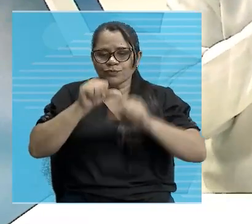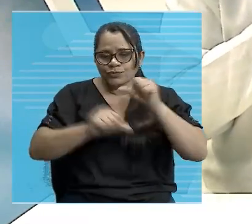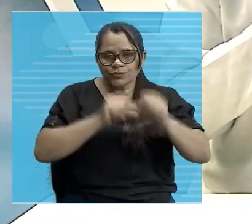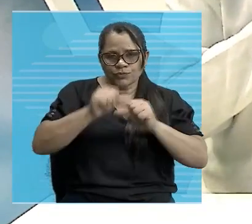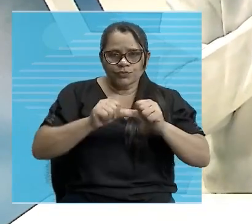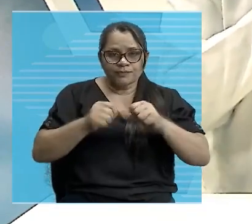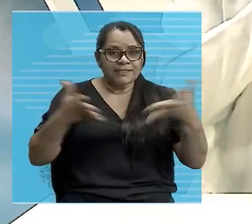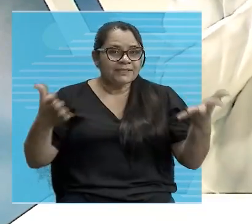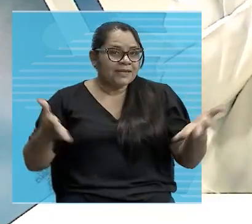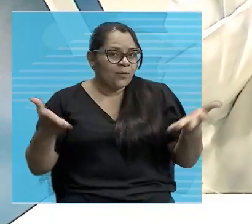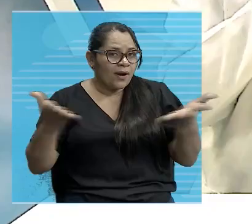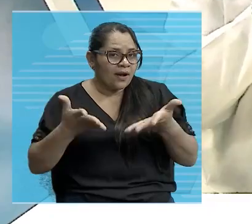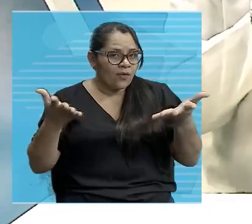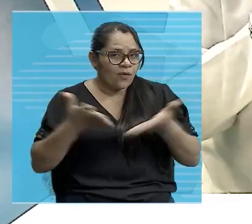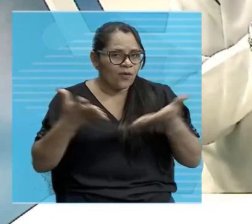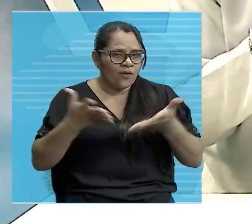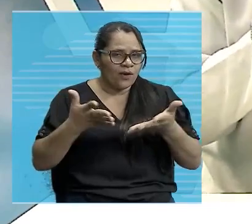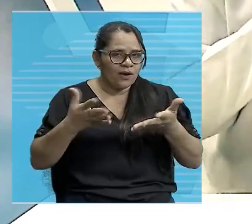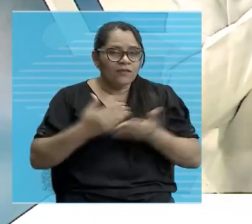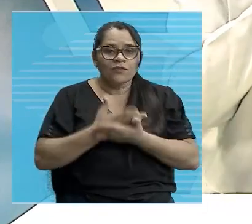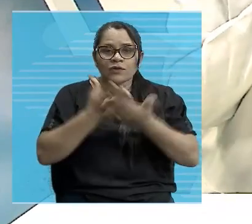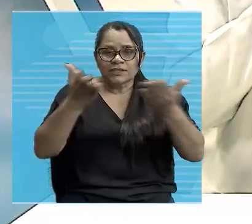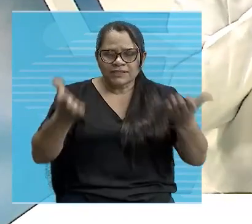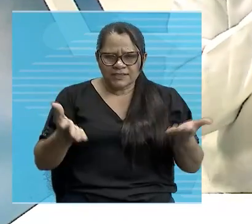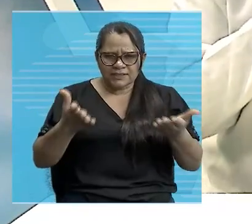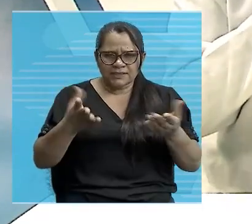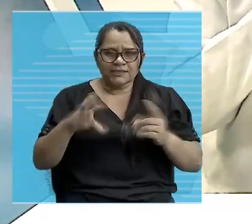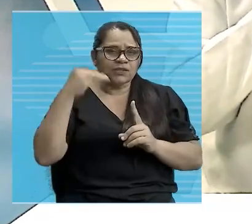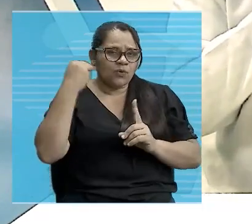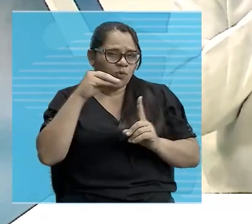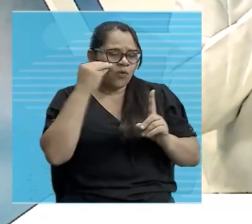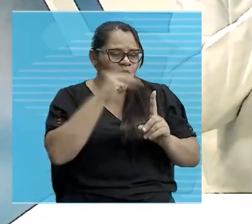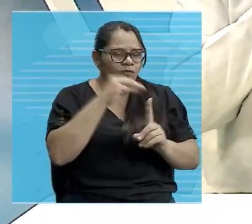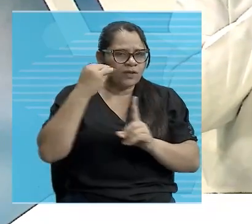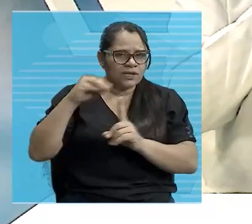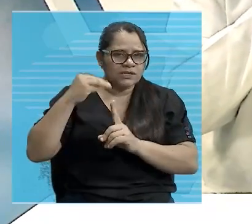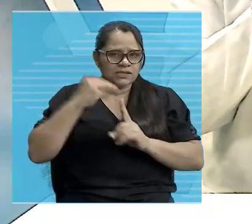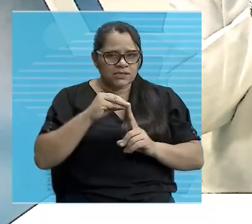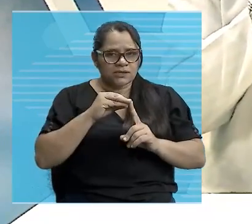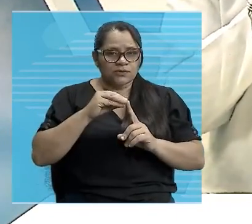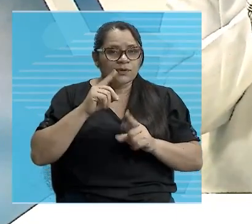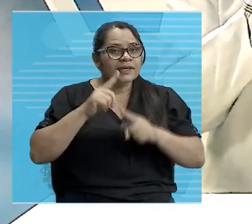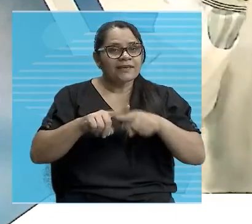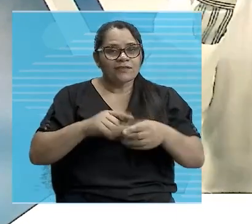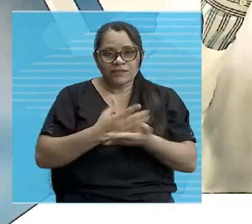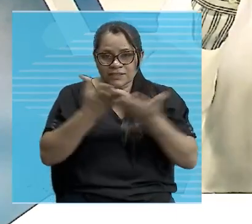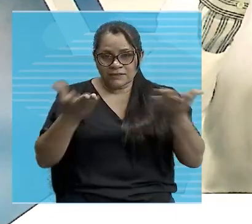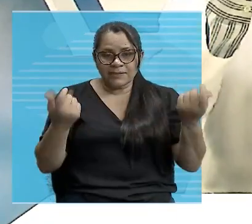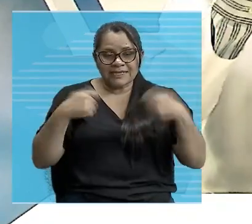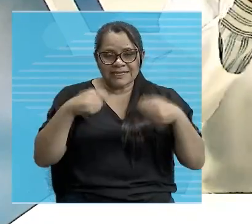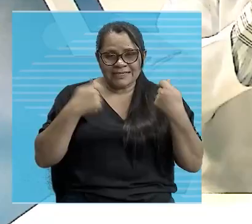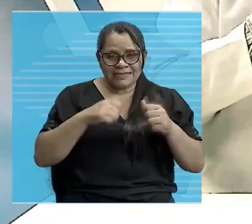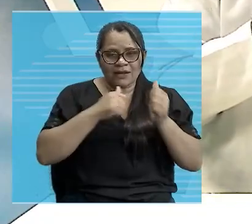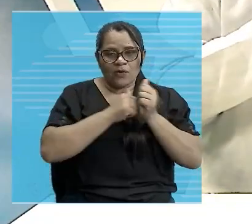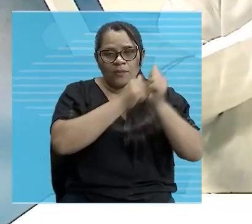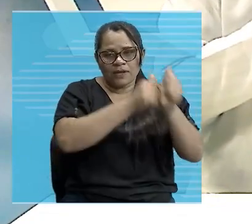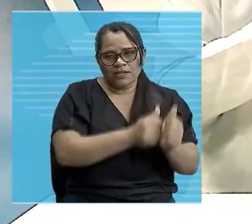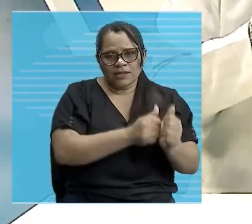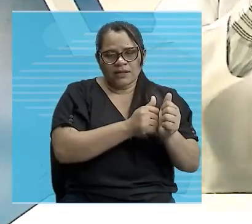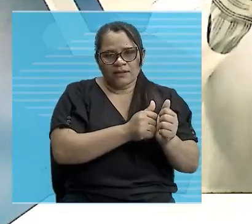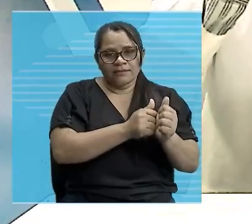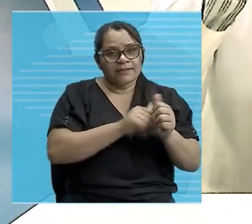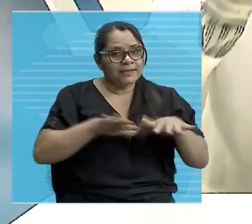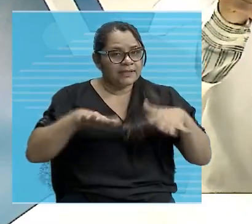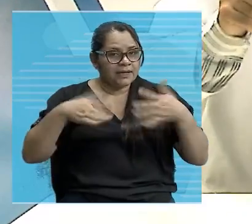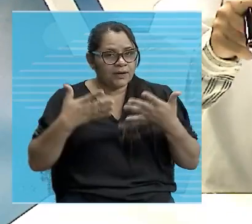e agora está convencido que você precisa acompanhar essas mudanças está convencida ou não